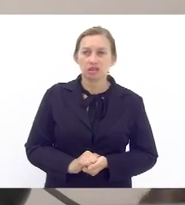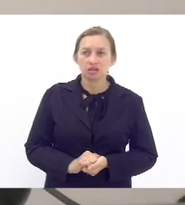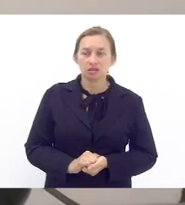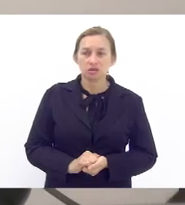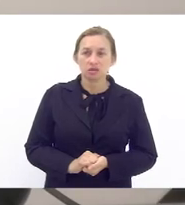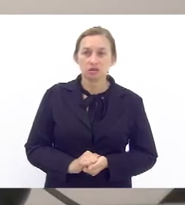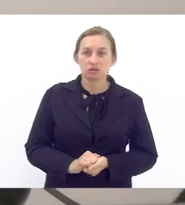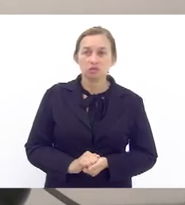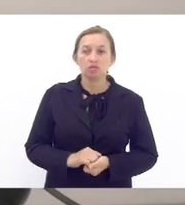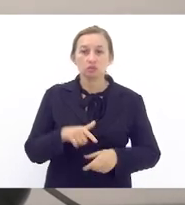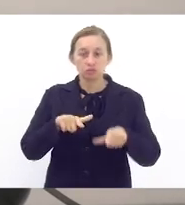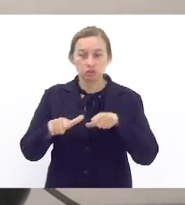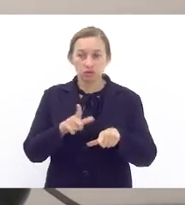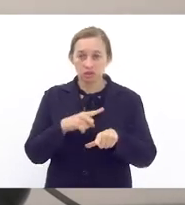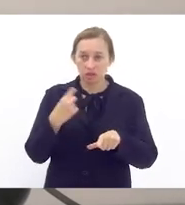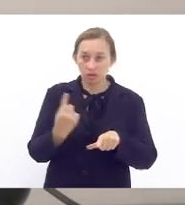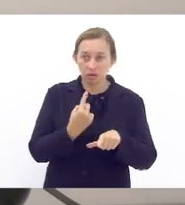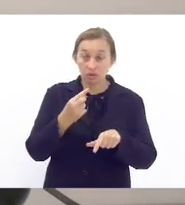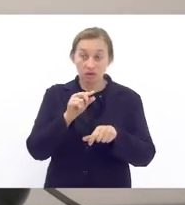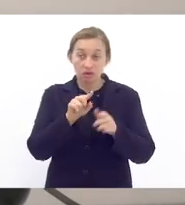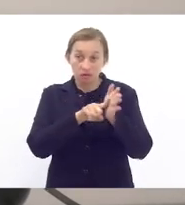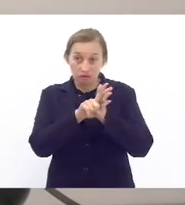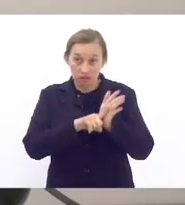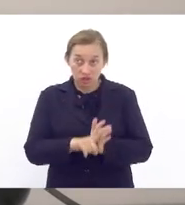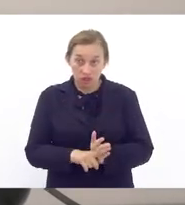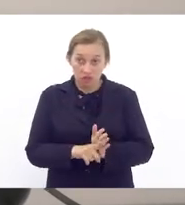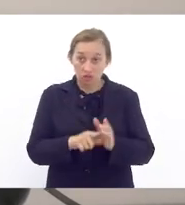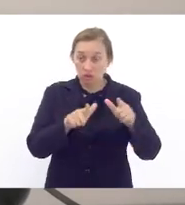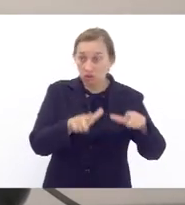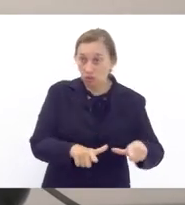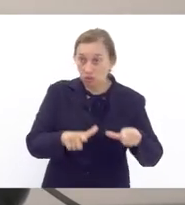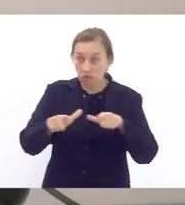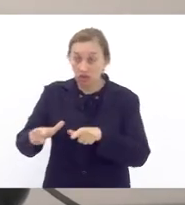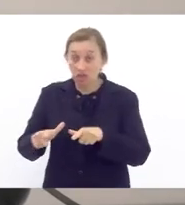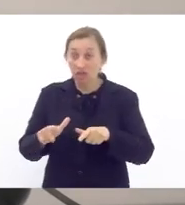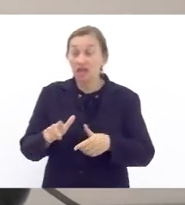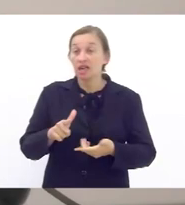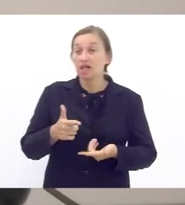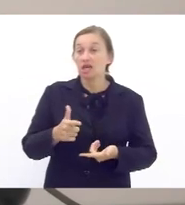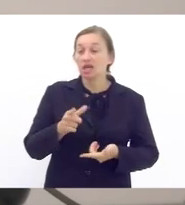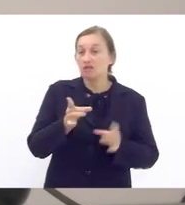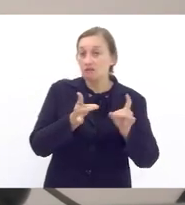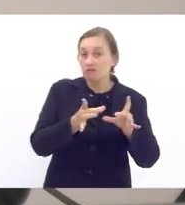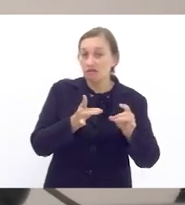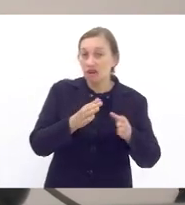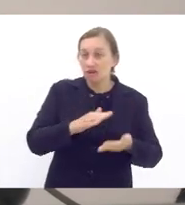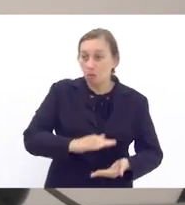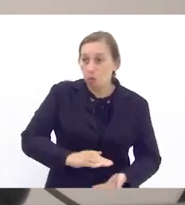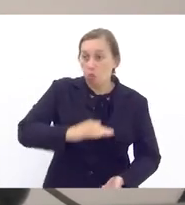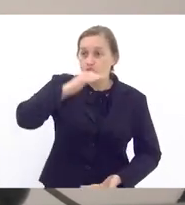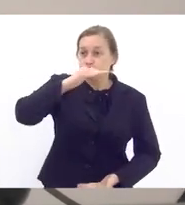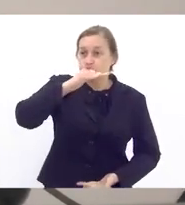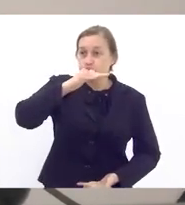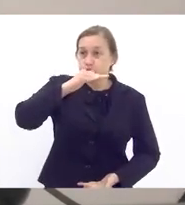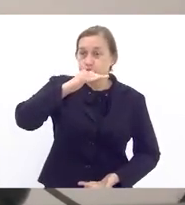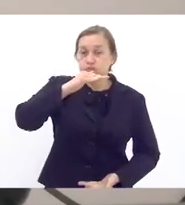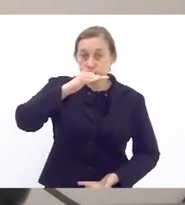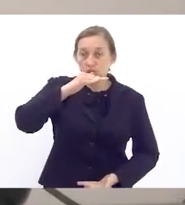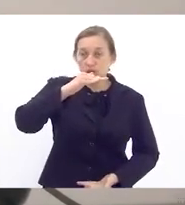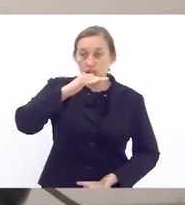o que a gente fez foram fiscalizações de estabelecimentos que vendem galões de água, não tinham águas em garrafinha, não é aquele